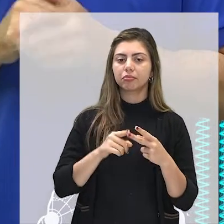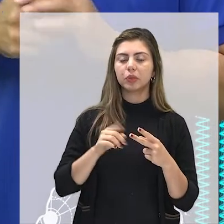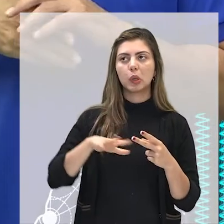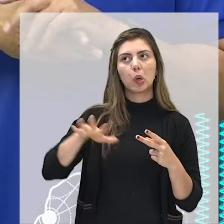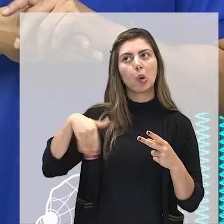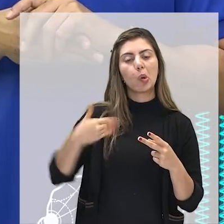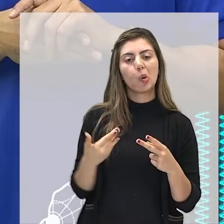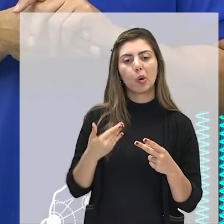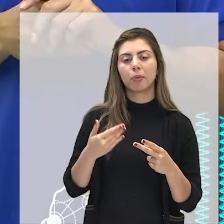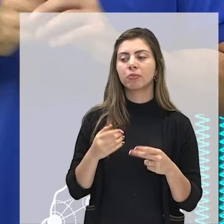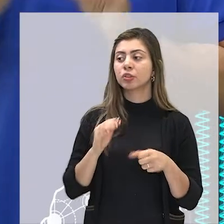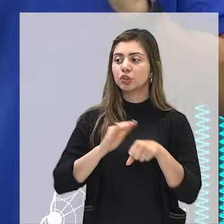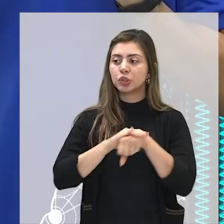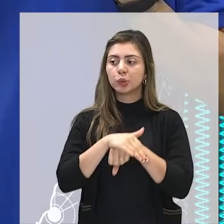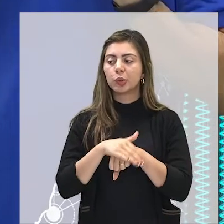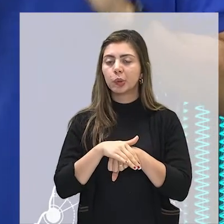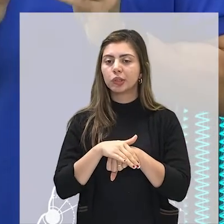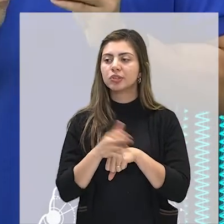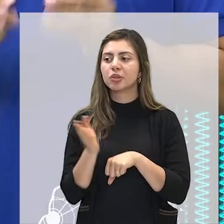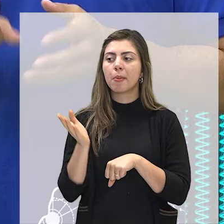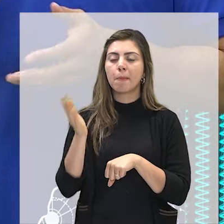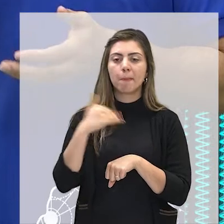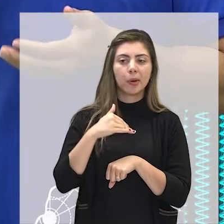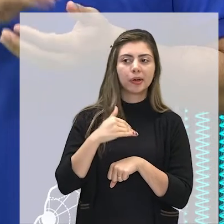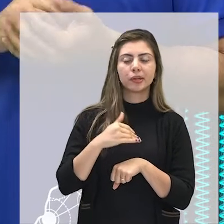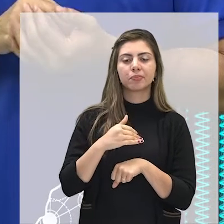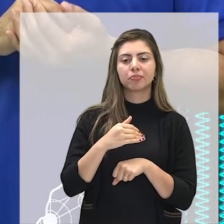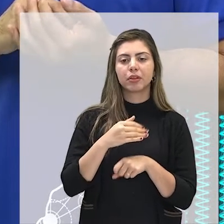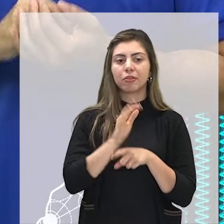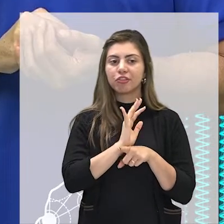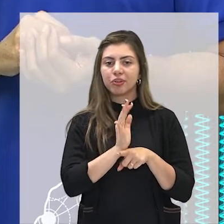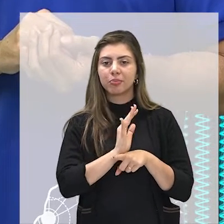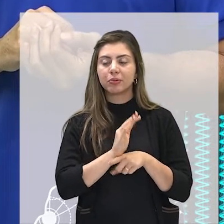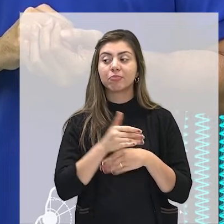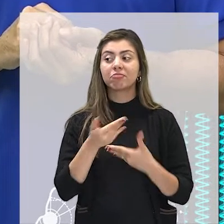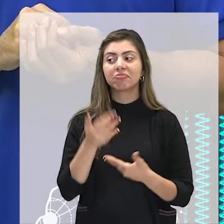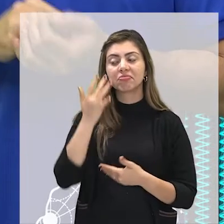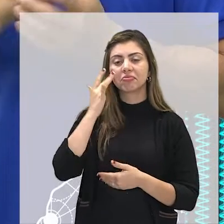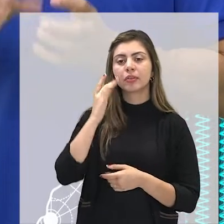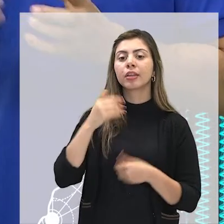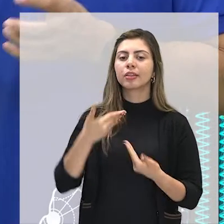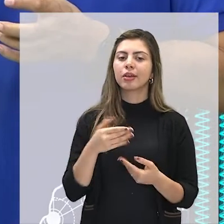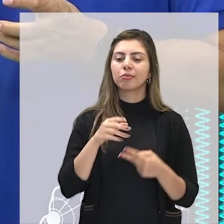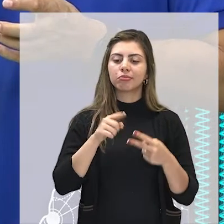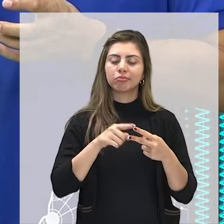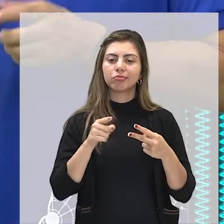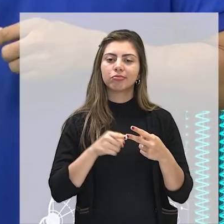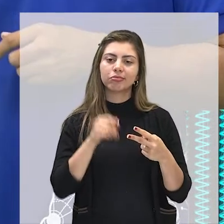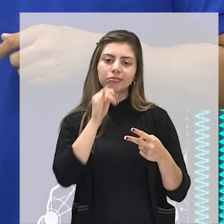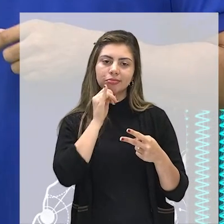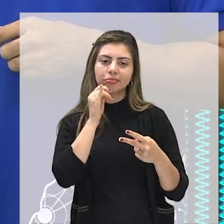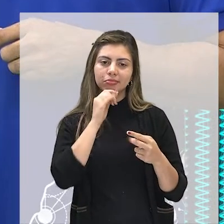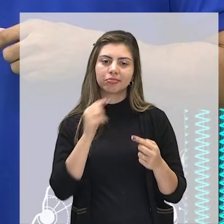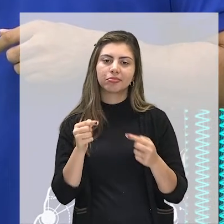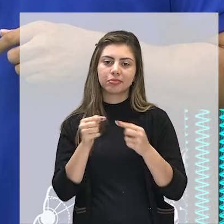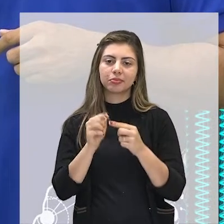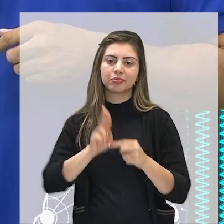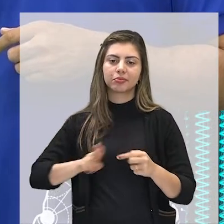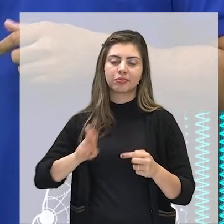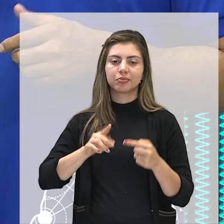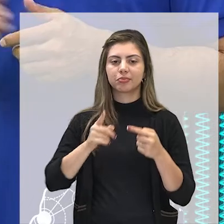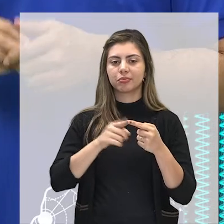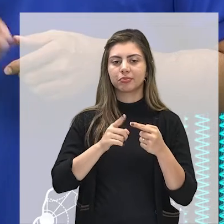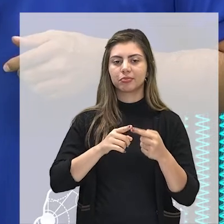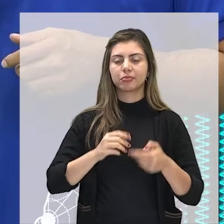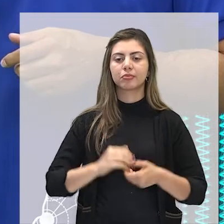então, let's watch a movie tonight. 2 exemplos, né, de utilização do let's para dar sugestões. Ambos